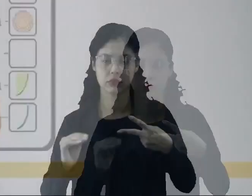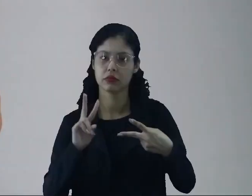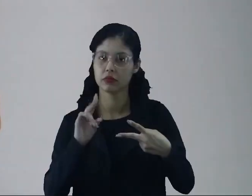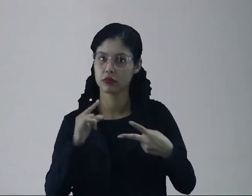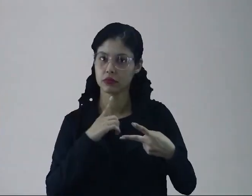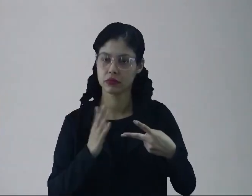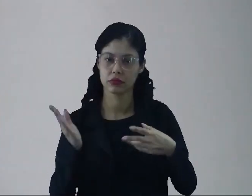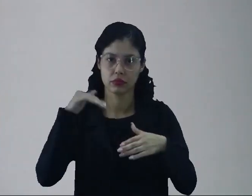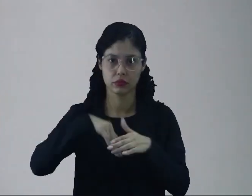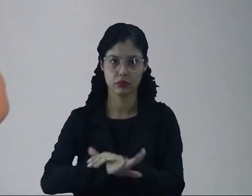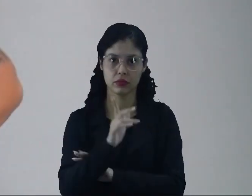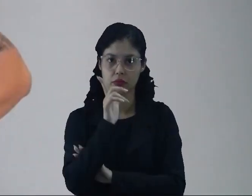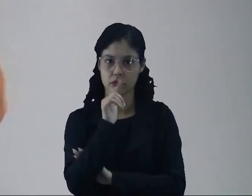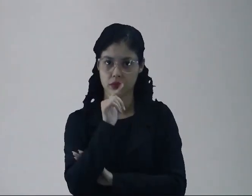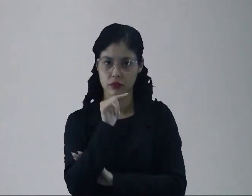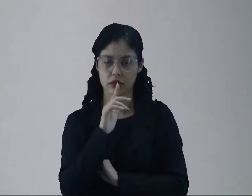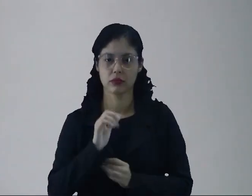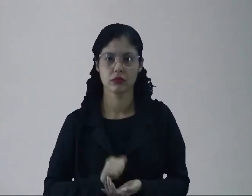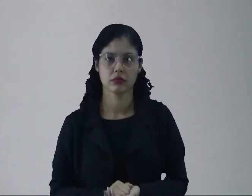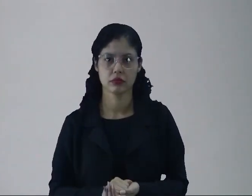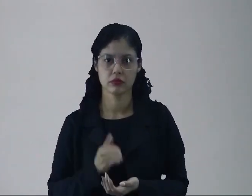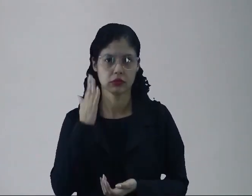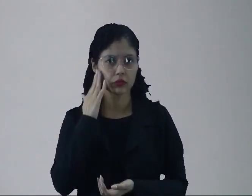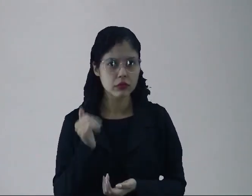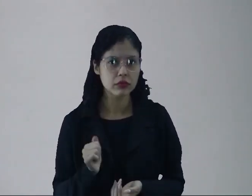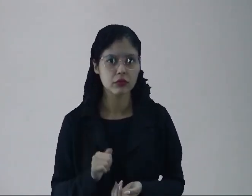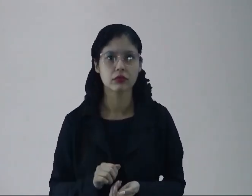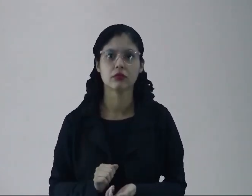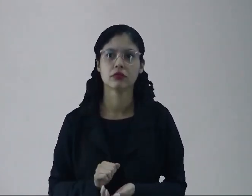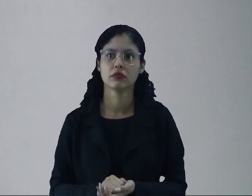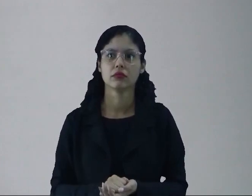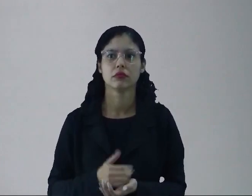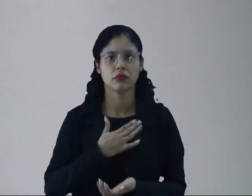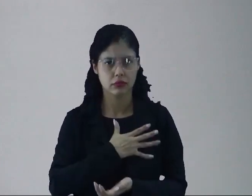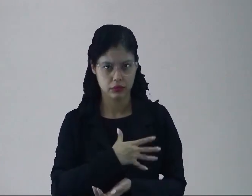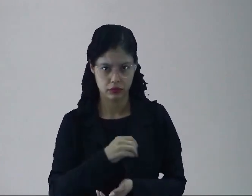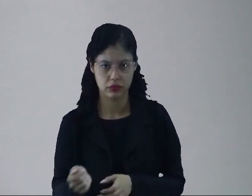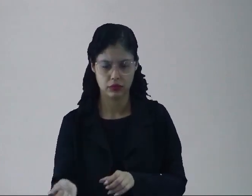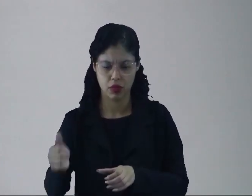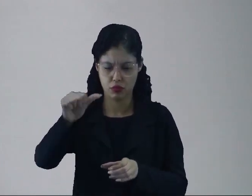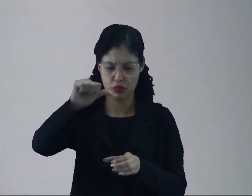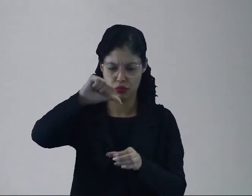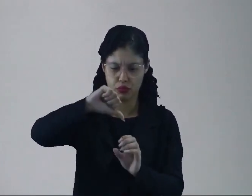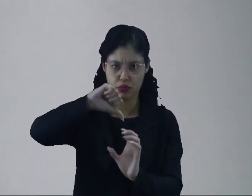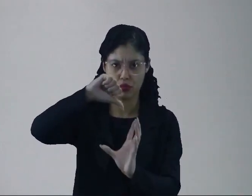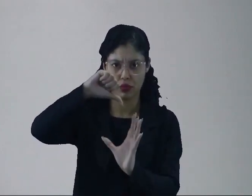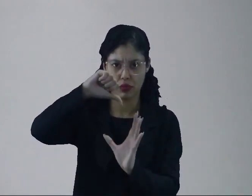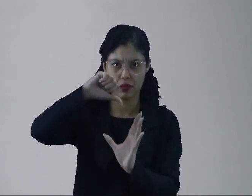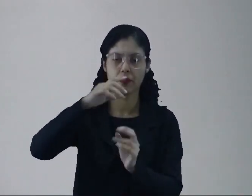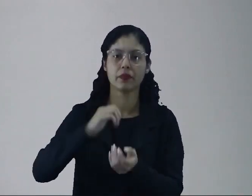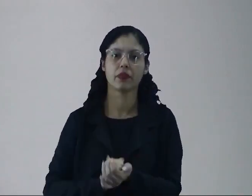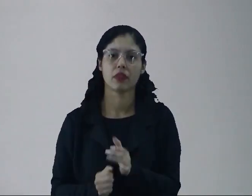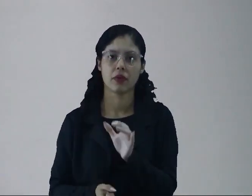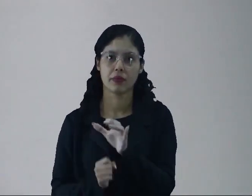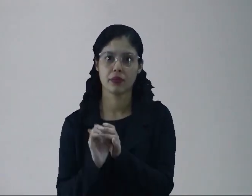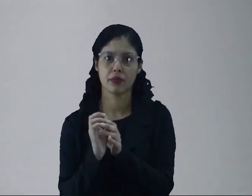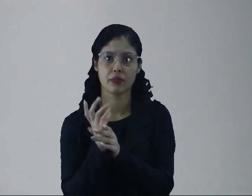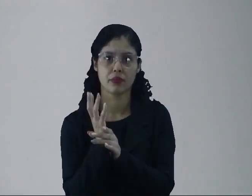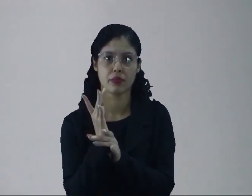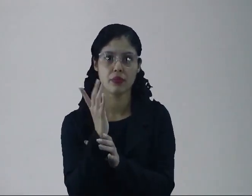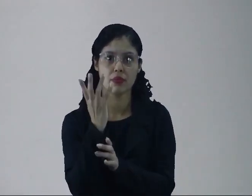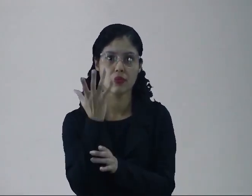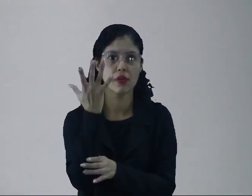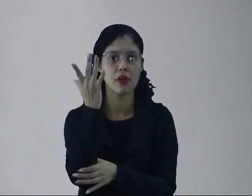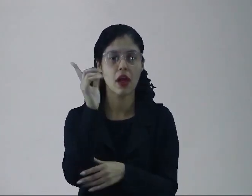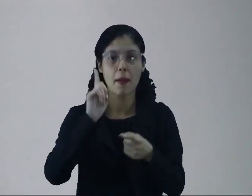vai armazenar água. Então, sabe quando a sua avó pede, meu filho, ague a planta, senão ela vai ficar murcha? A planta murcha